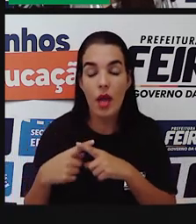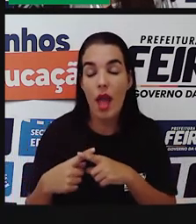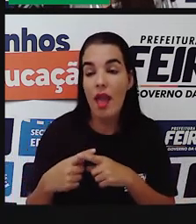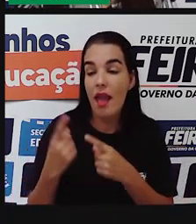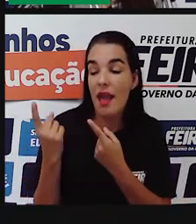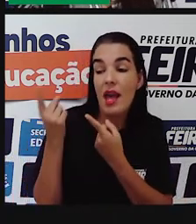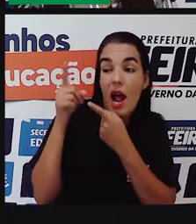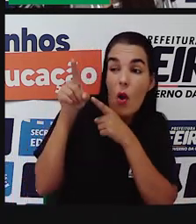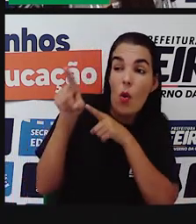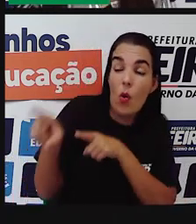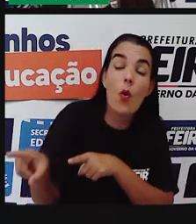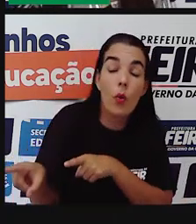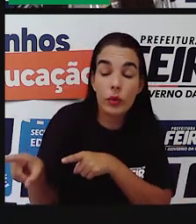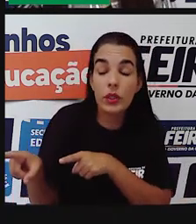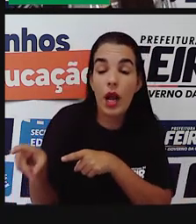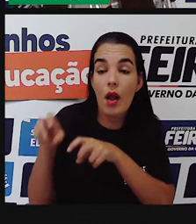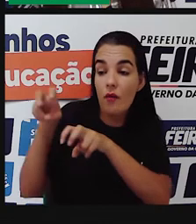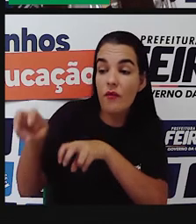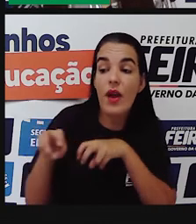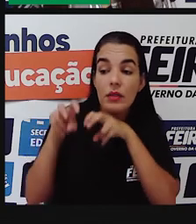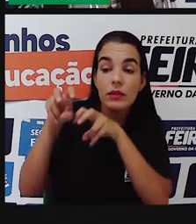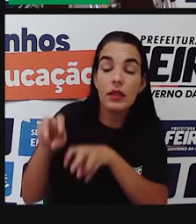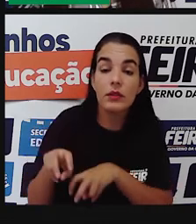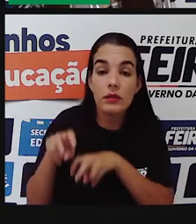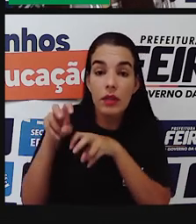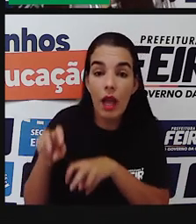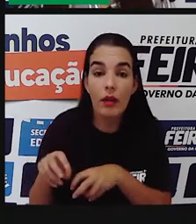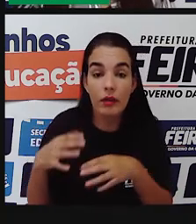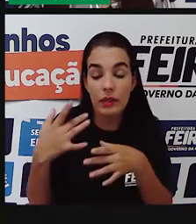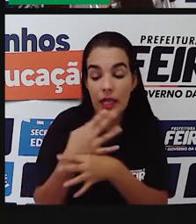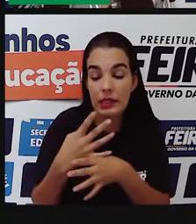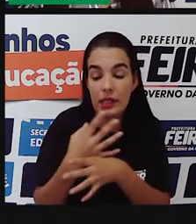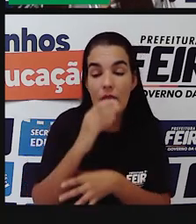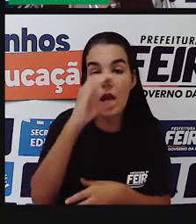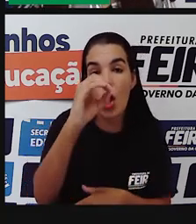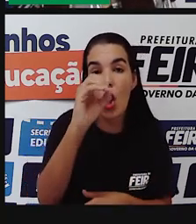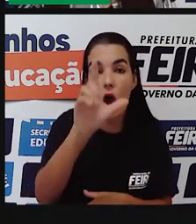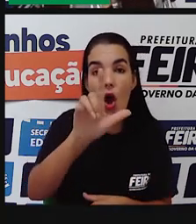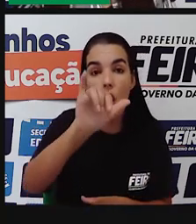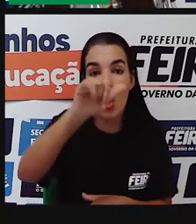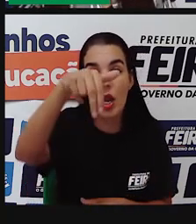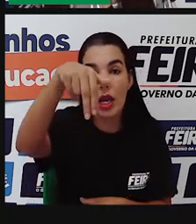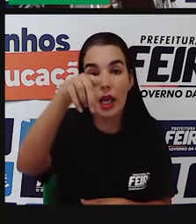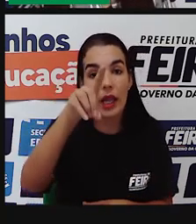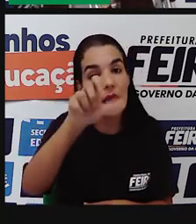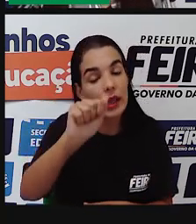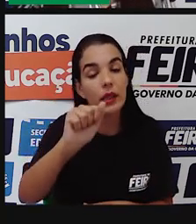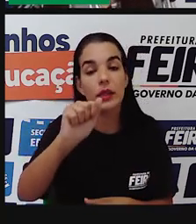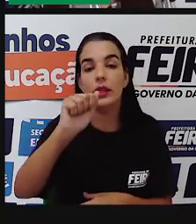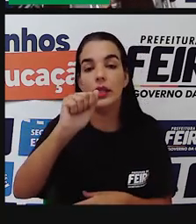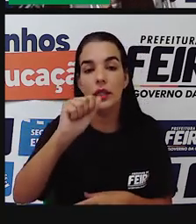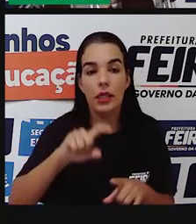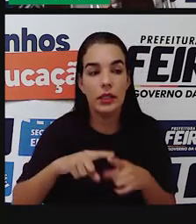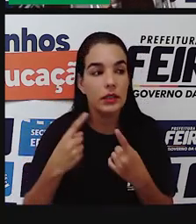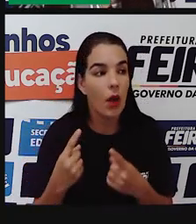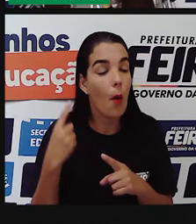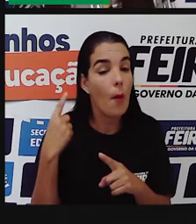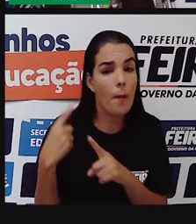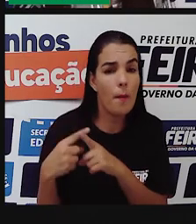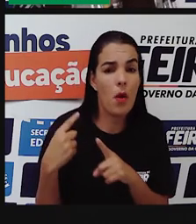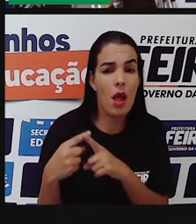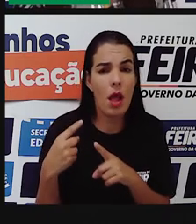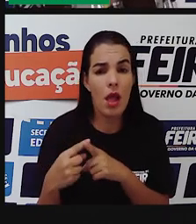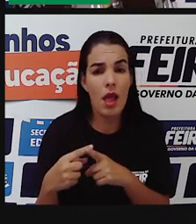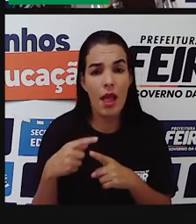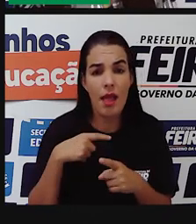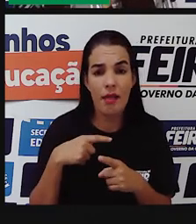se endividado com esses mascates que eram os comerciantes, como eles eram chamados na